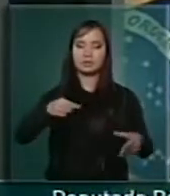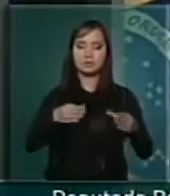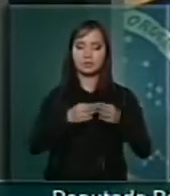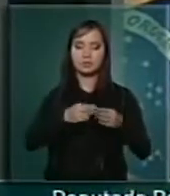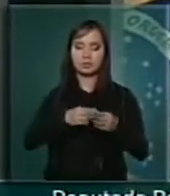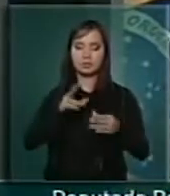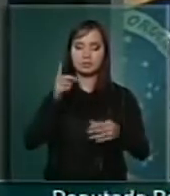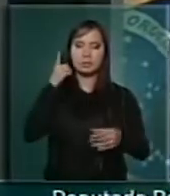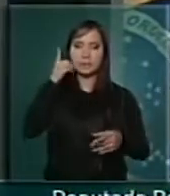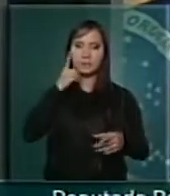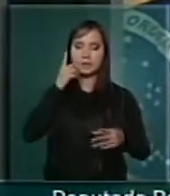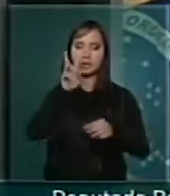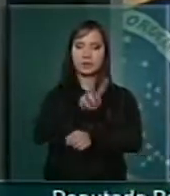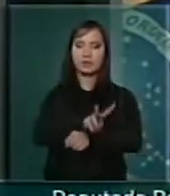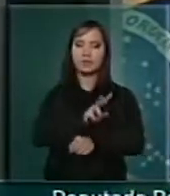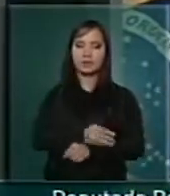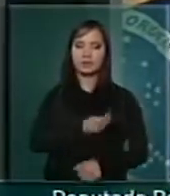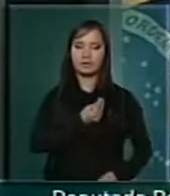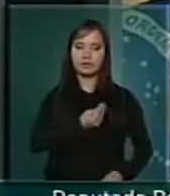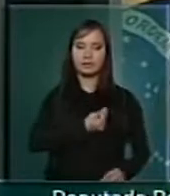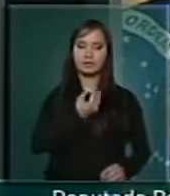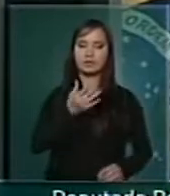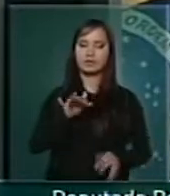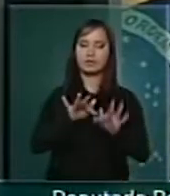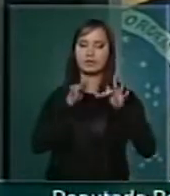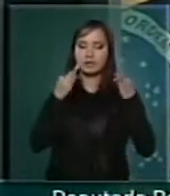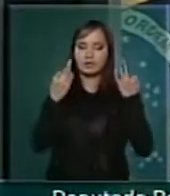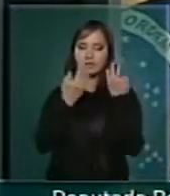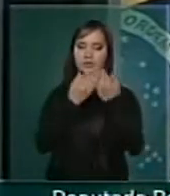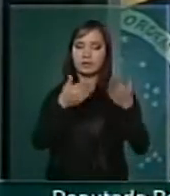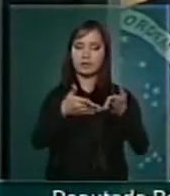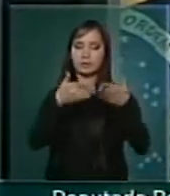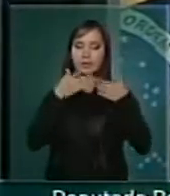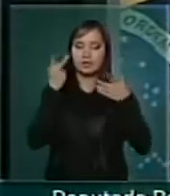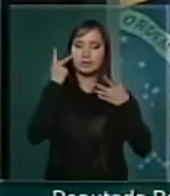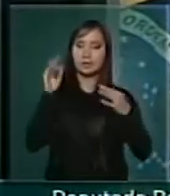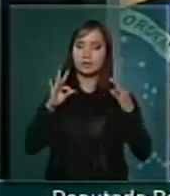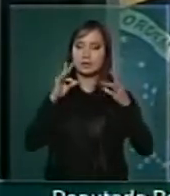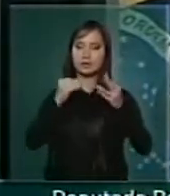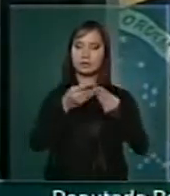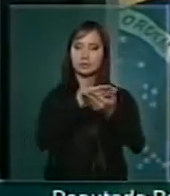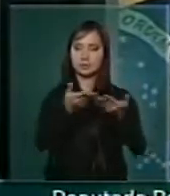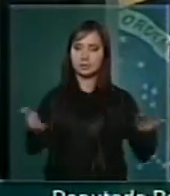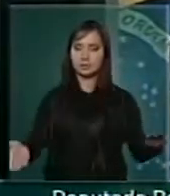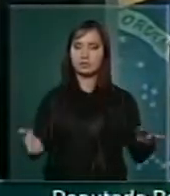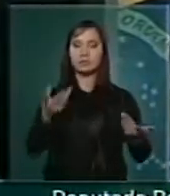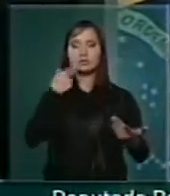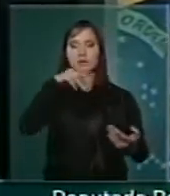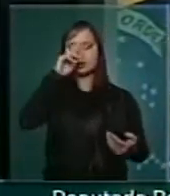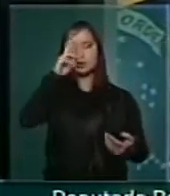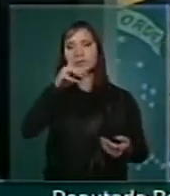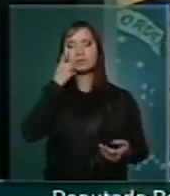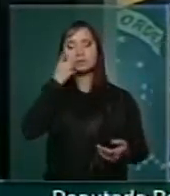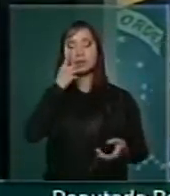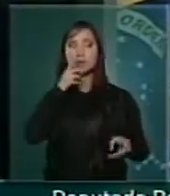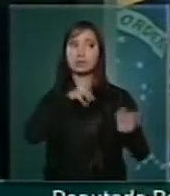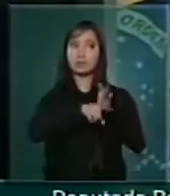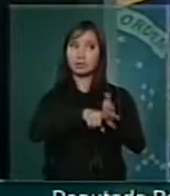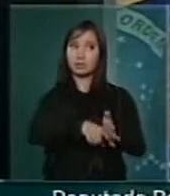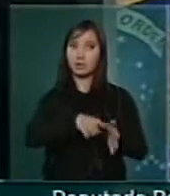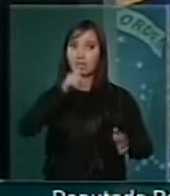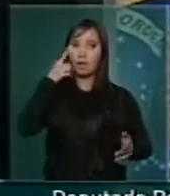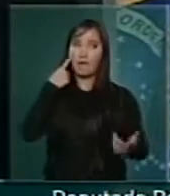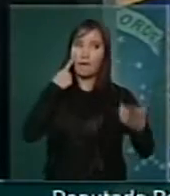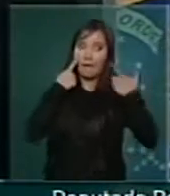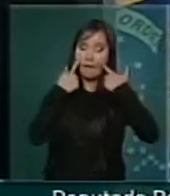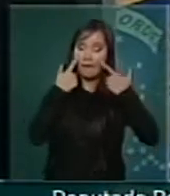Família, solicito às senhoras e aos senhores deputados que analisem bem o que estamos prestes a